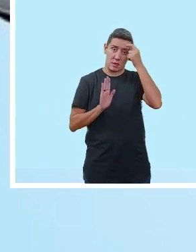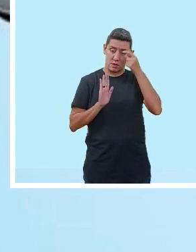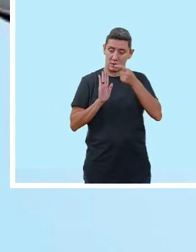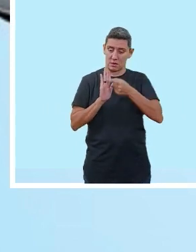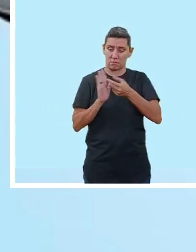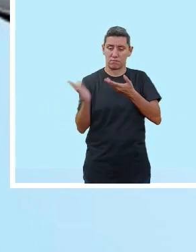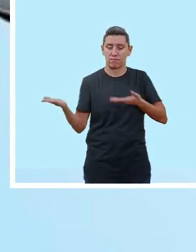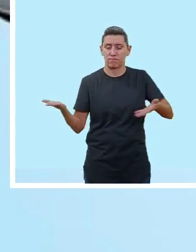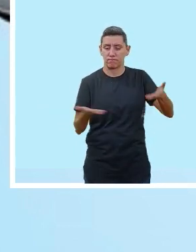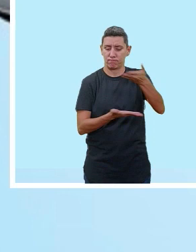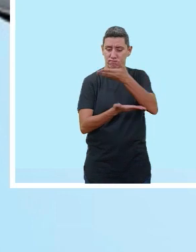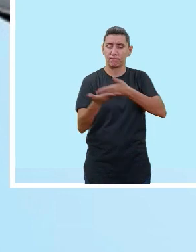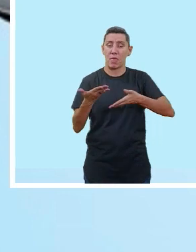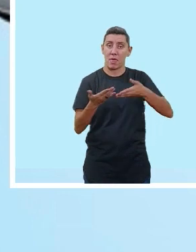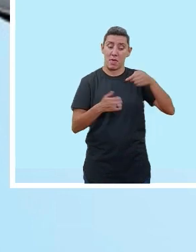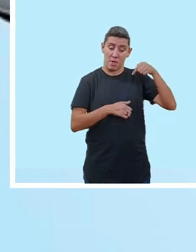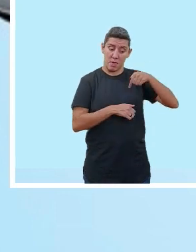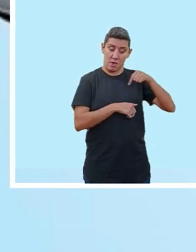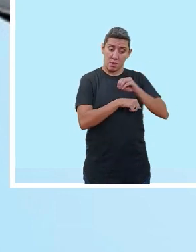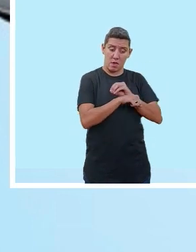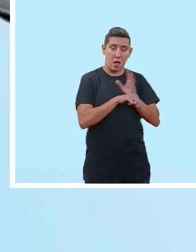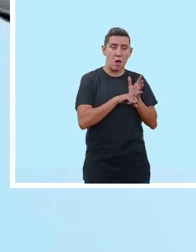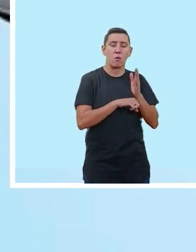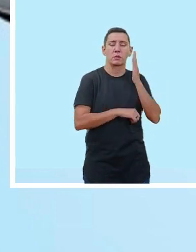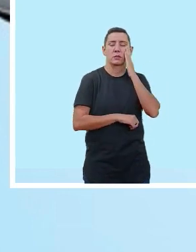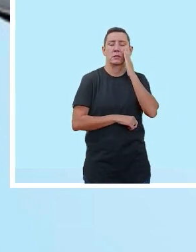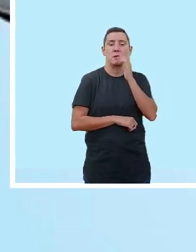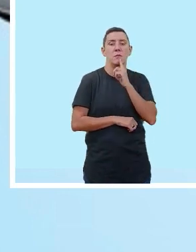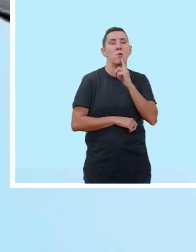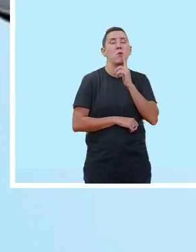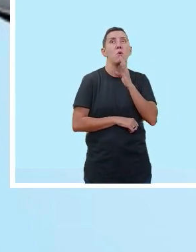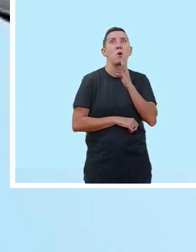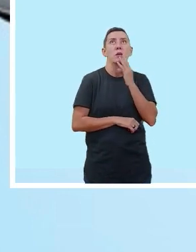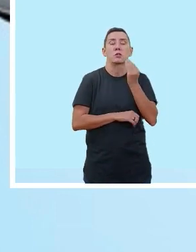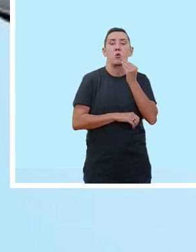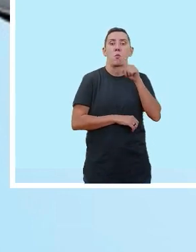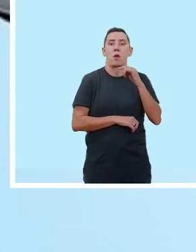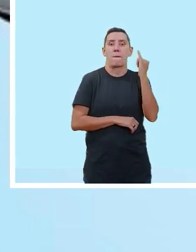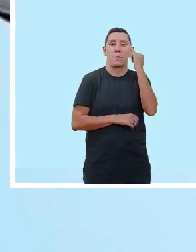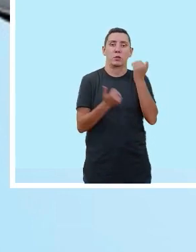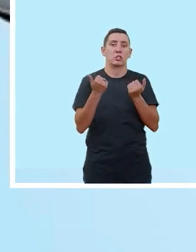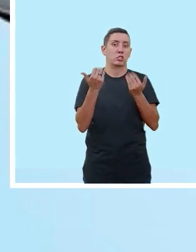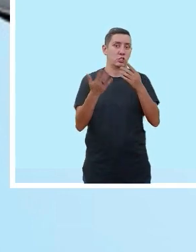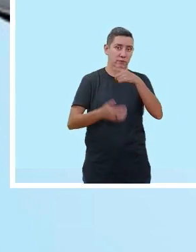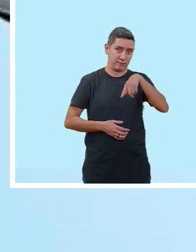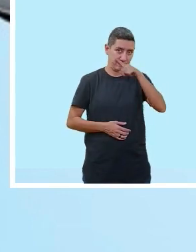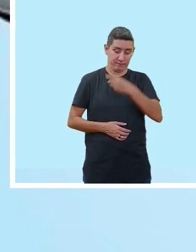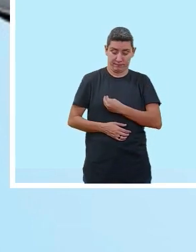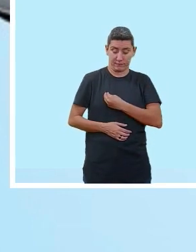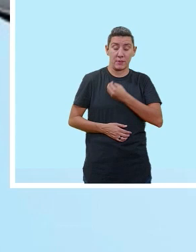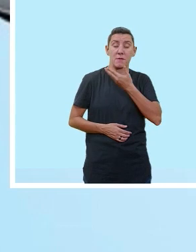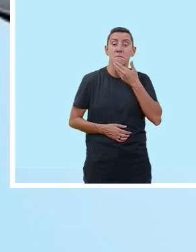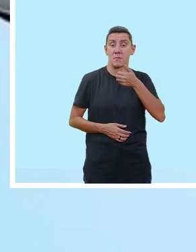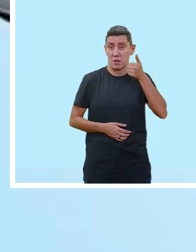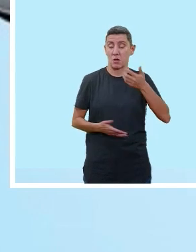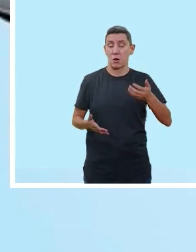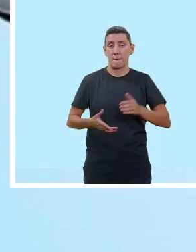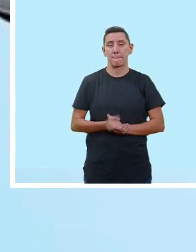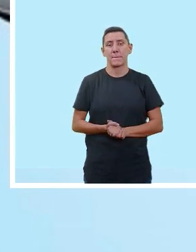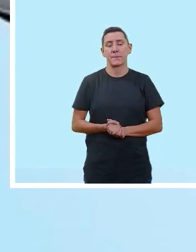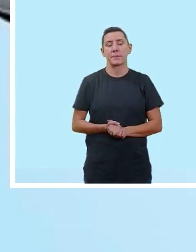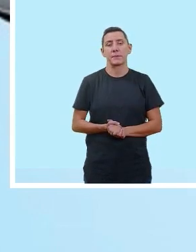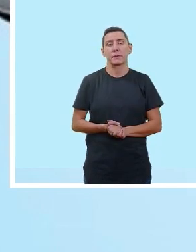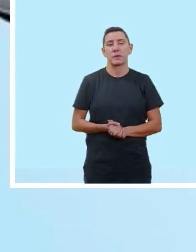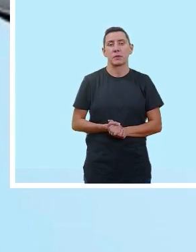papel fundamental nessa transição para esse mundo inteligente e conectado. Falando um pouquinho